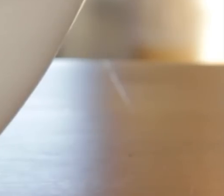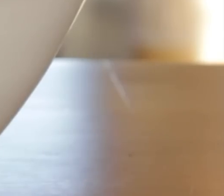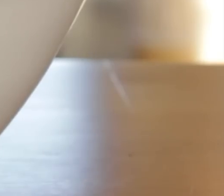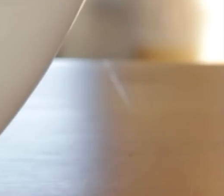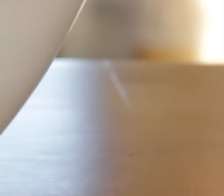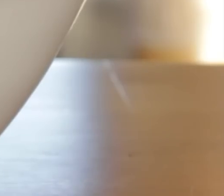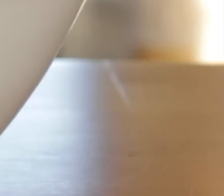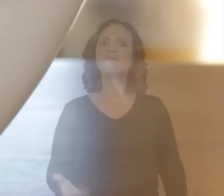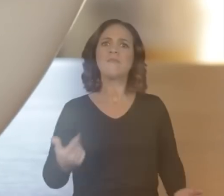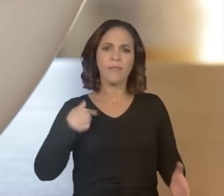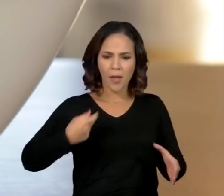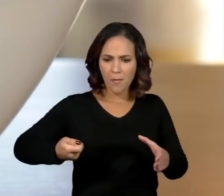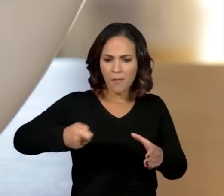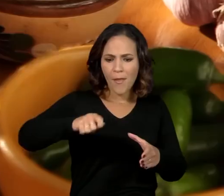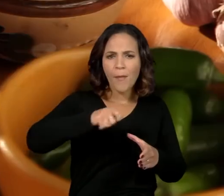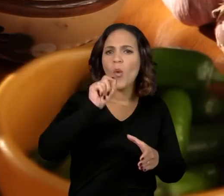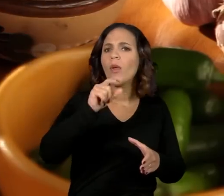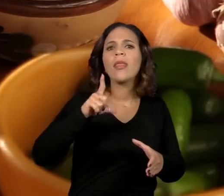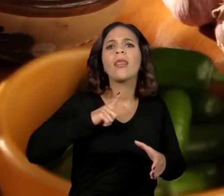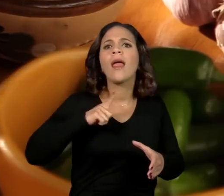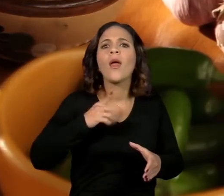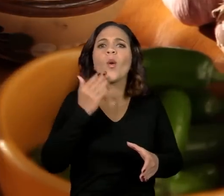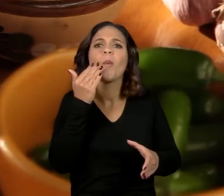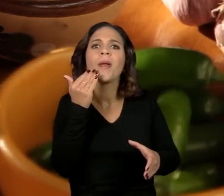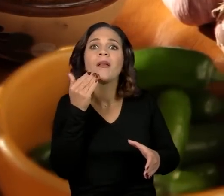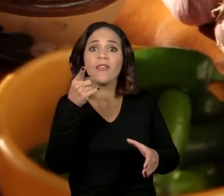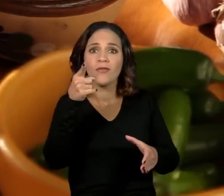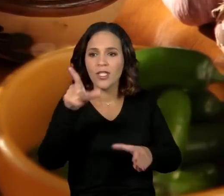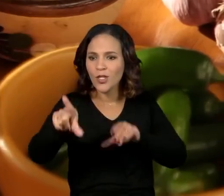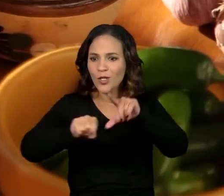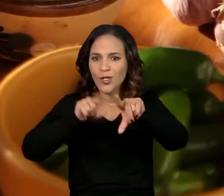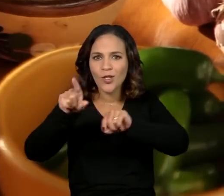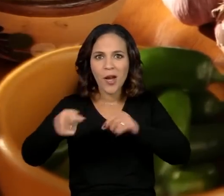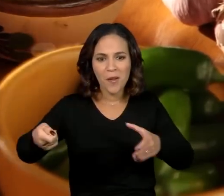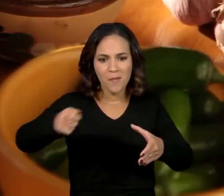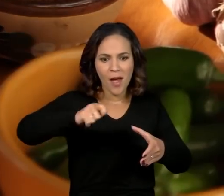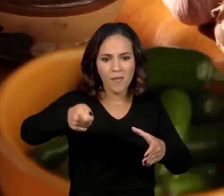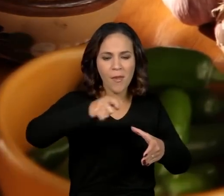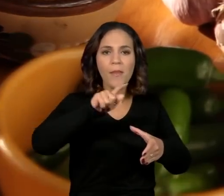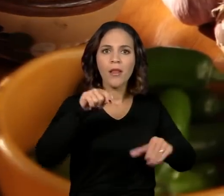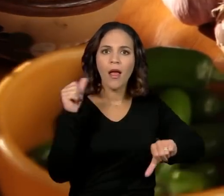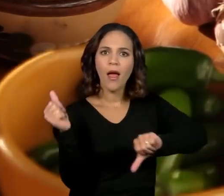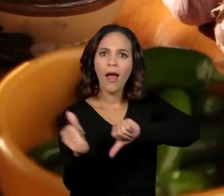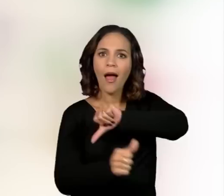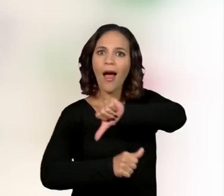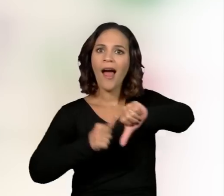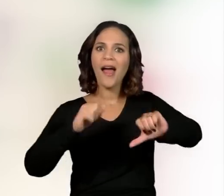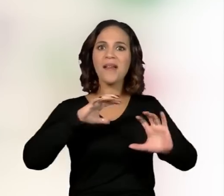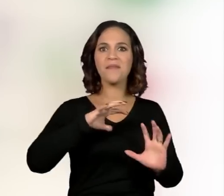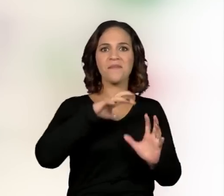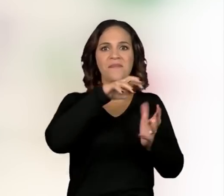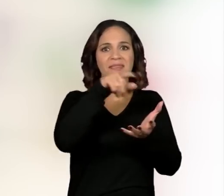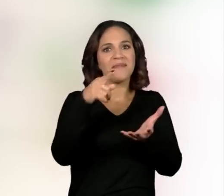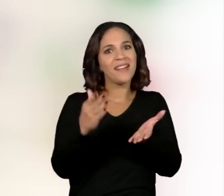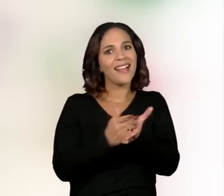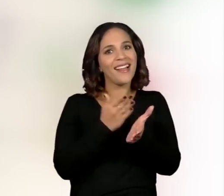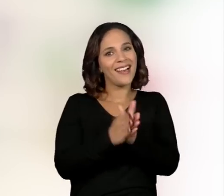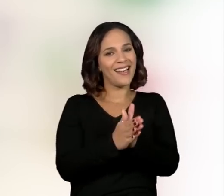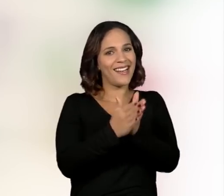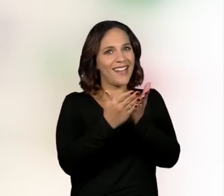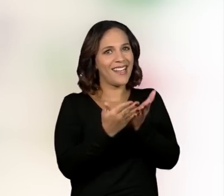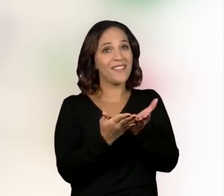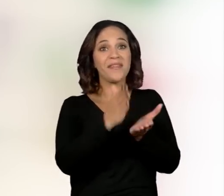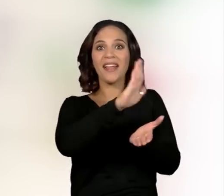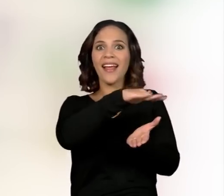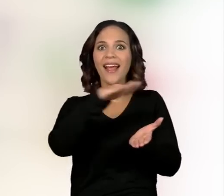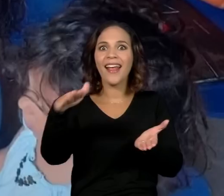O que vai ter para comer? O que você coloca no seu prato pode transformar o planeta. É livro para crianças que